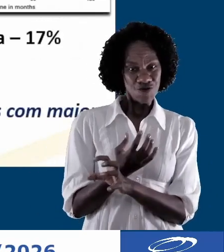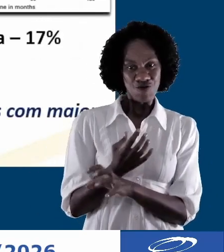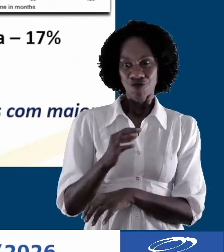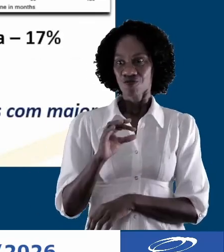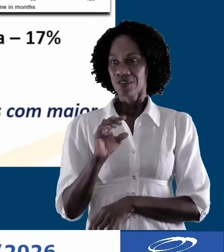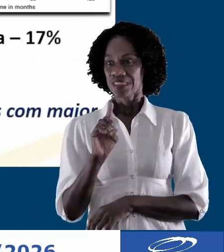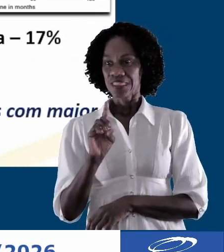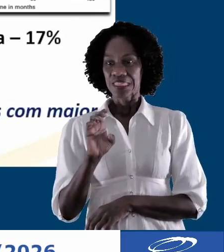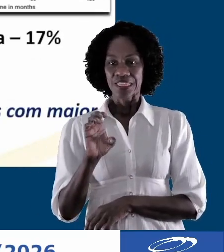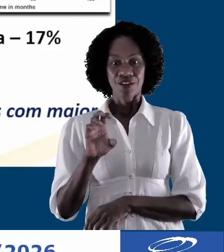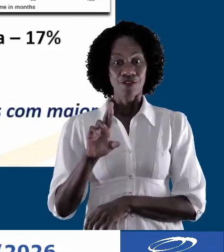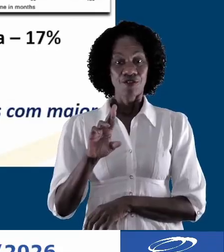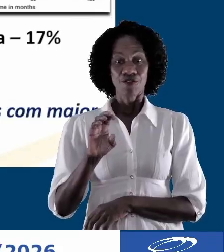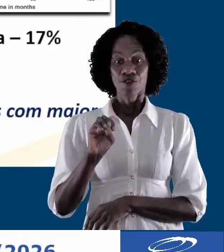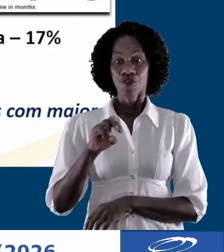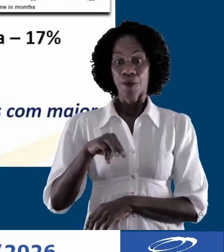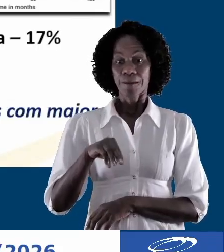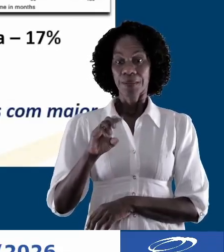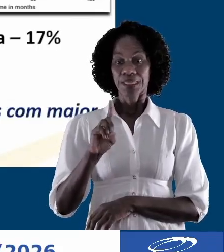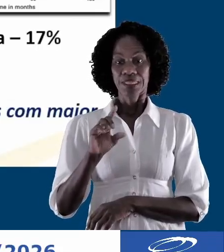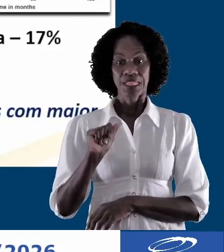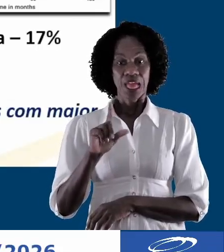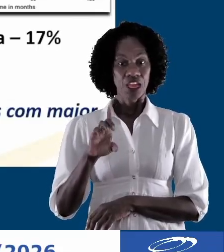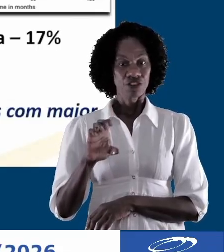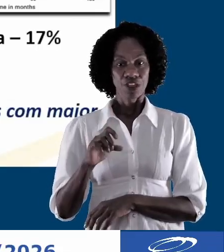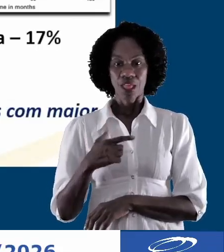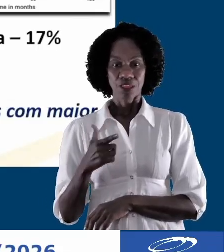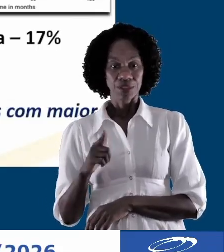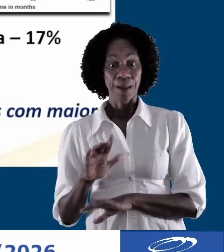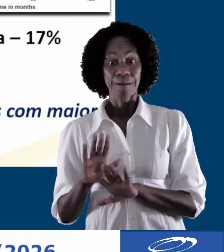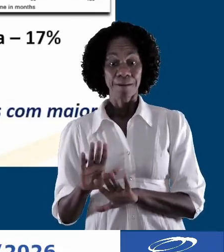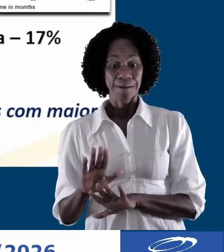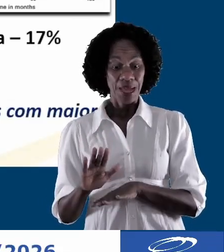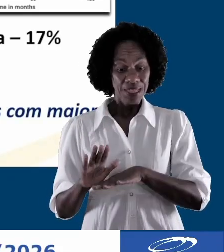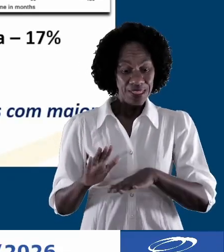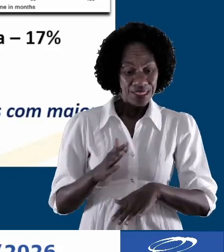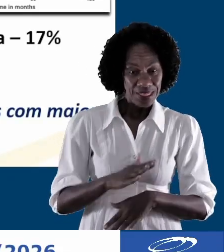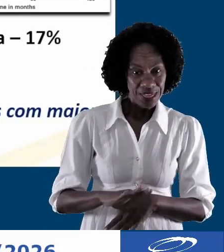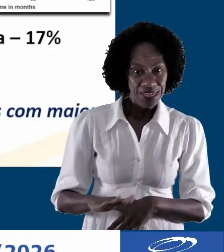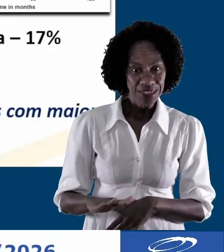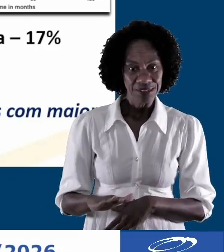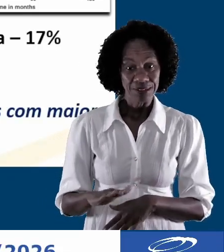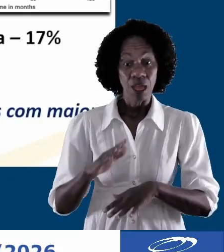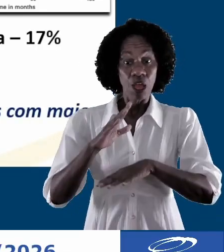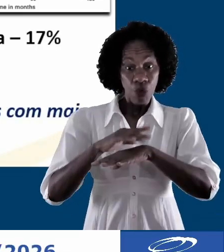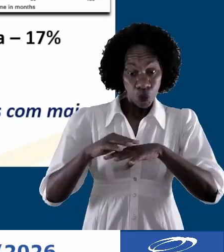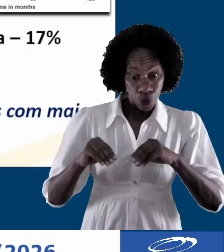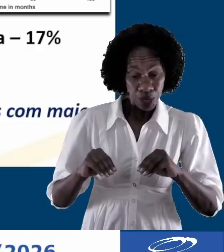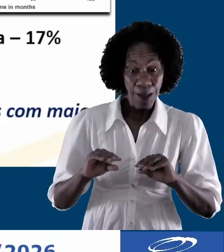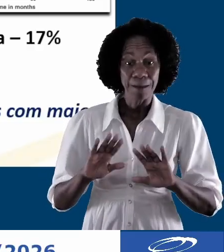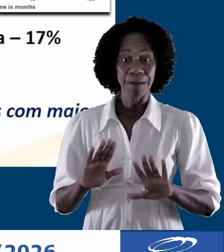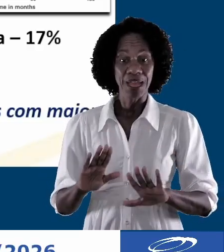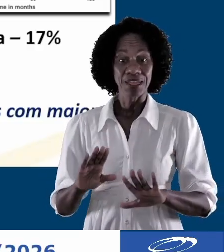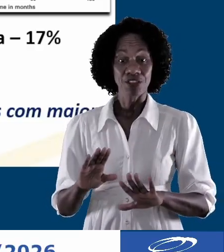Já na criança, mesmo ela curada, essa deformidade pode piorar, o que acontece em 40% dos casos.